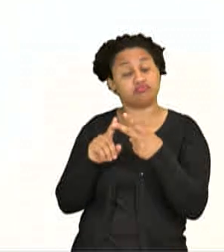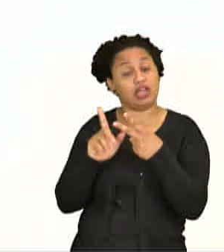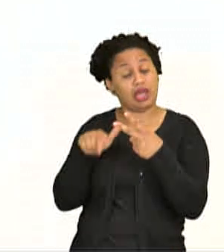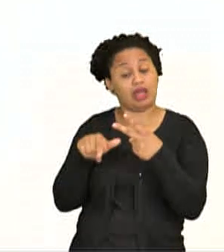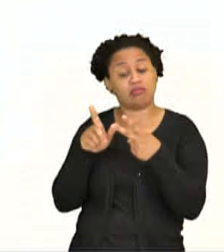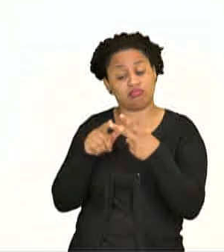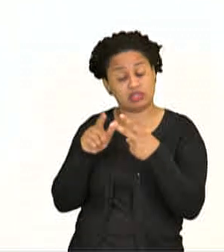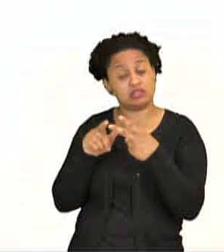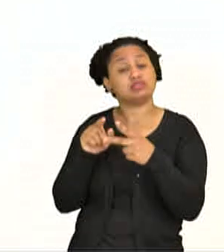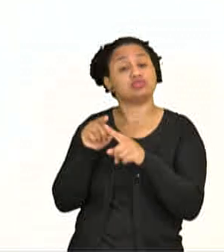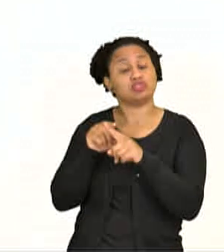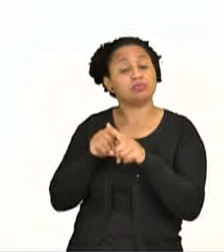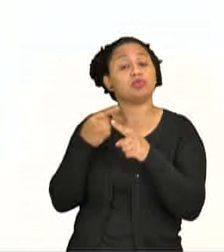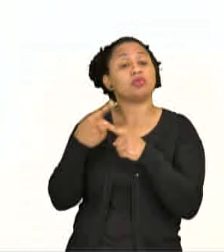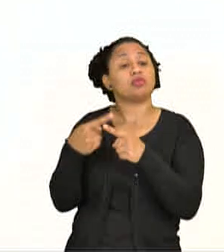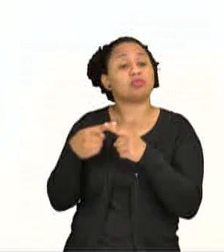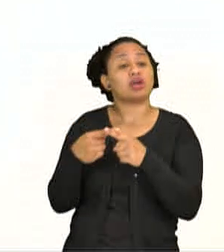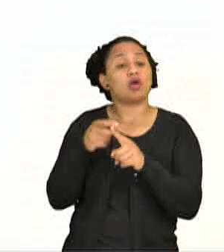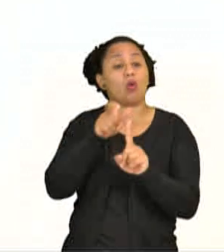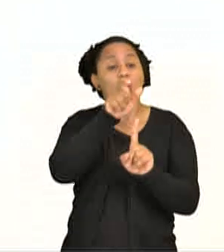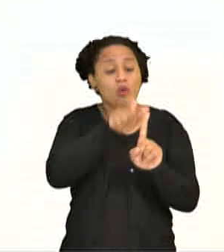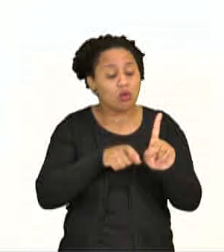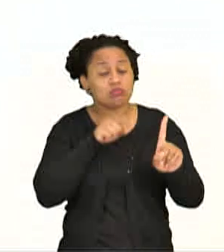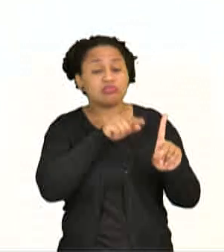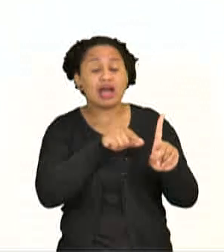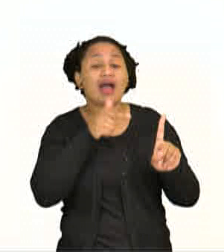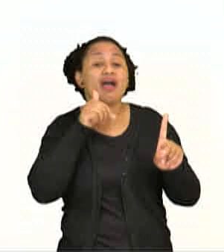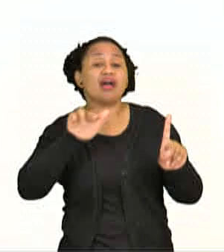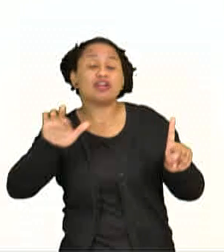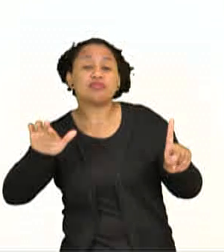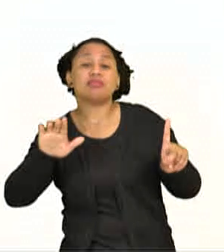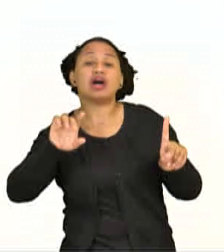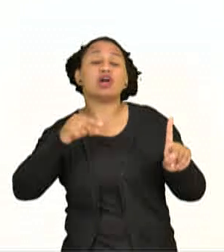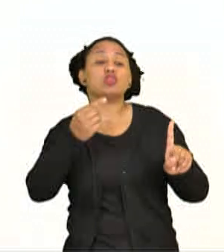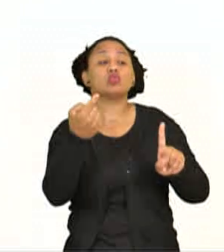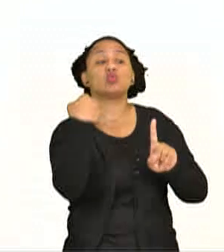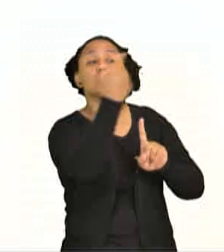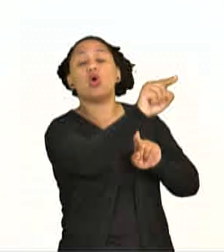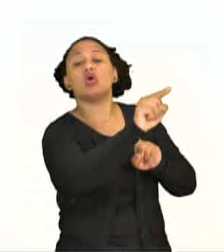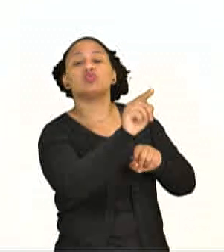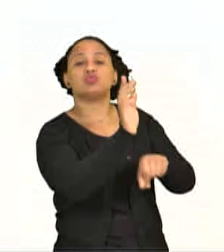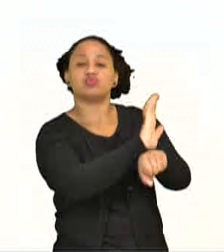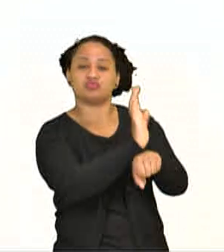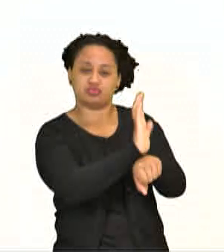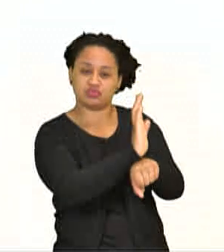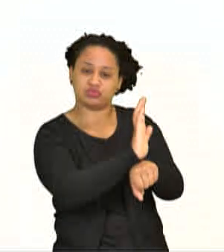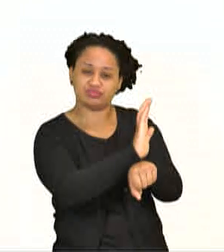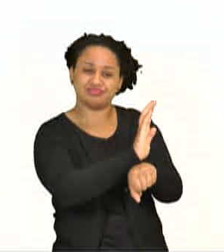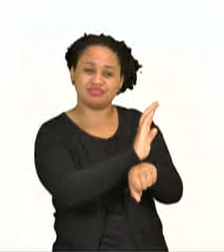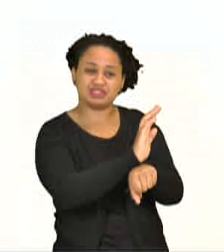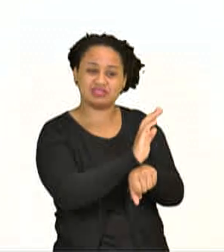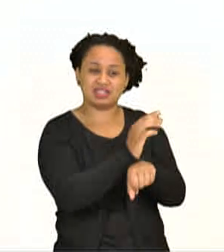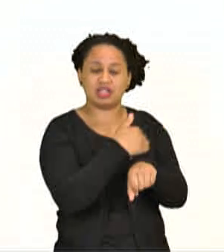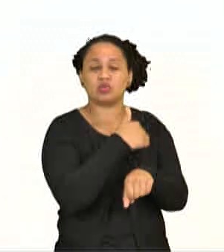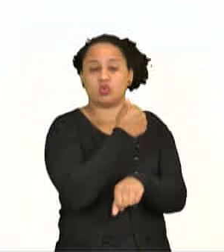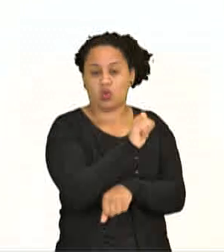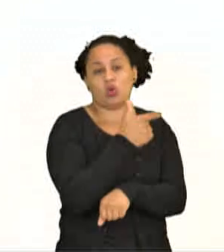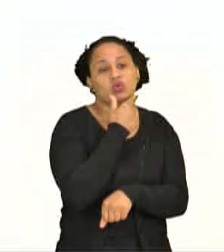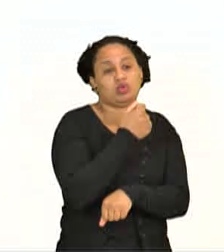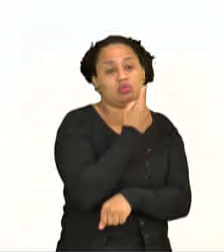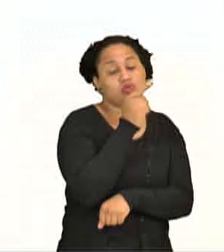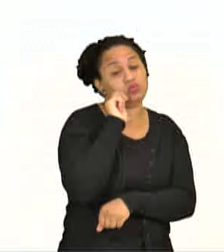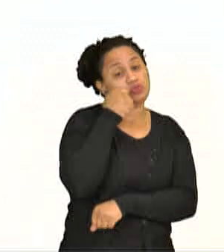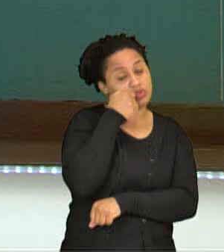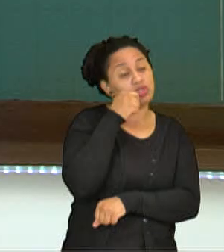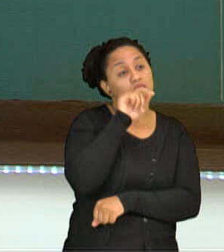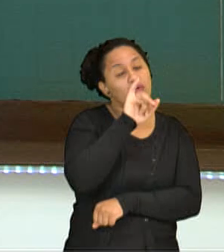de um spin-off, pois uma das personagens é irmã do protagonista de outro filme, 11 Homens e um Segredo. Então